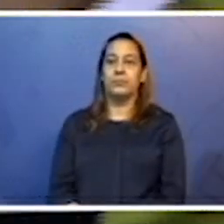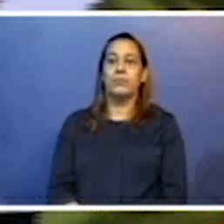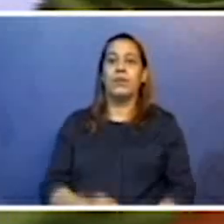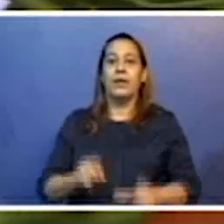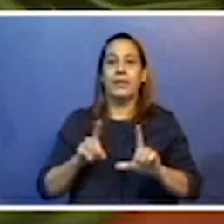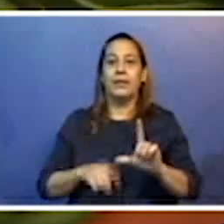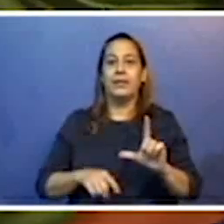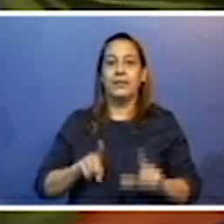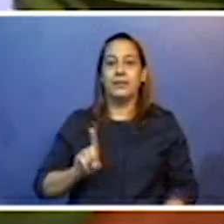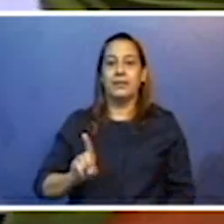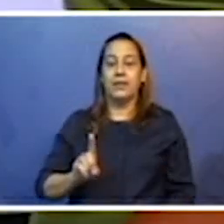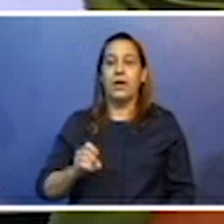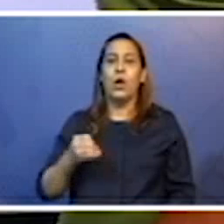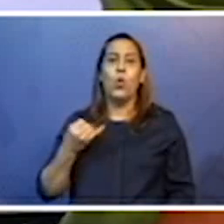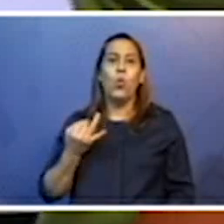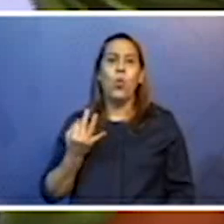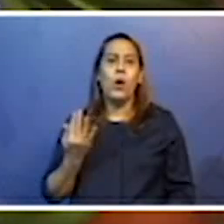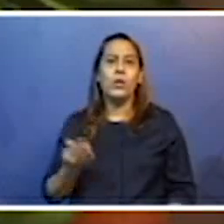Letra D.